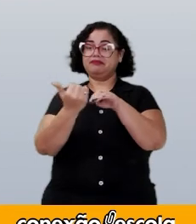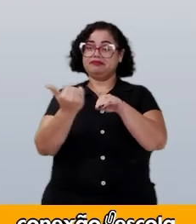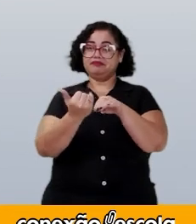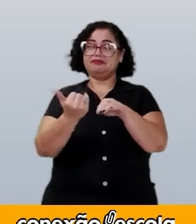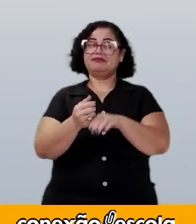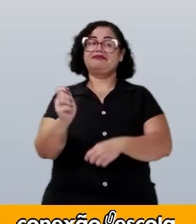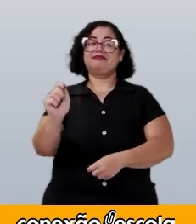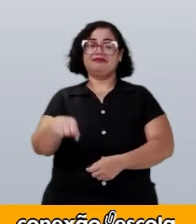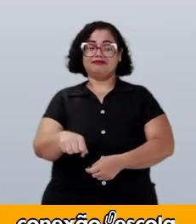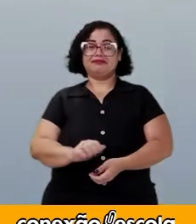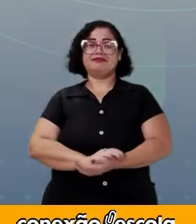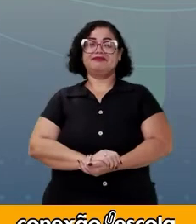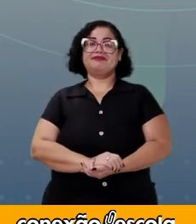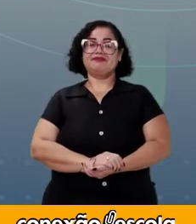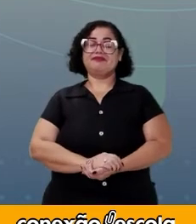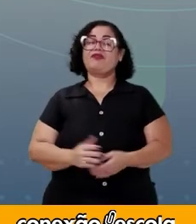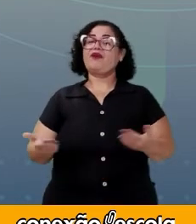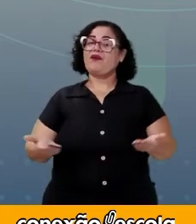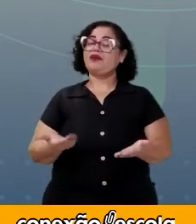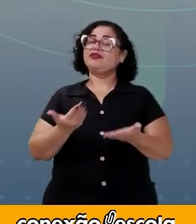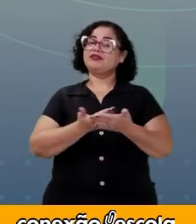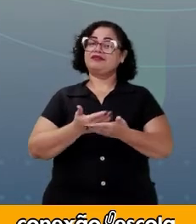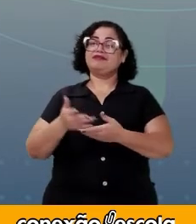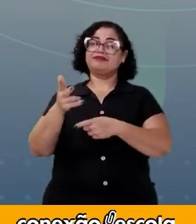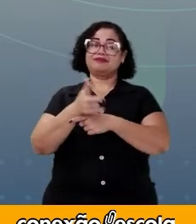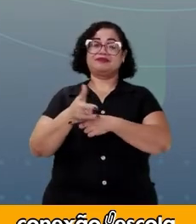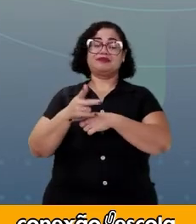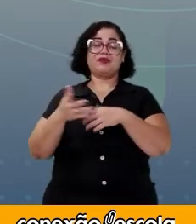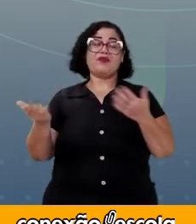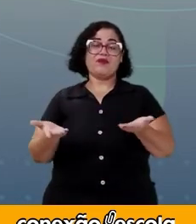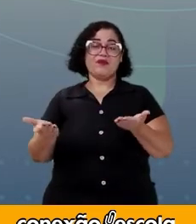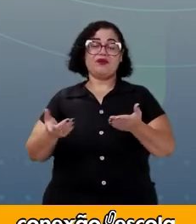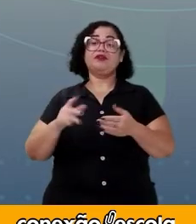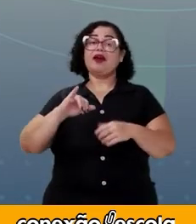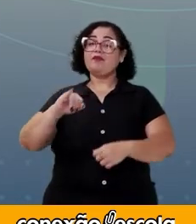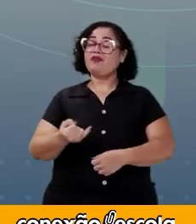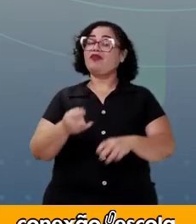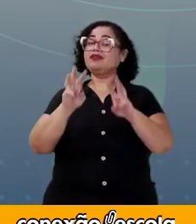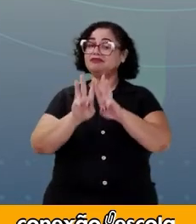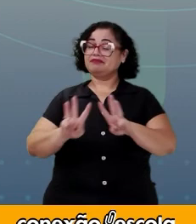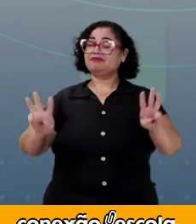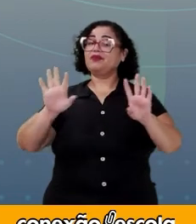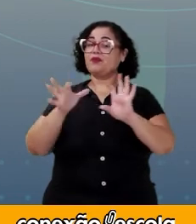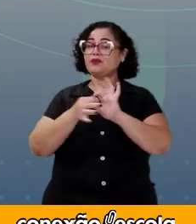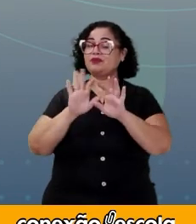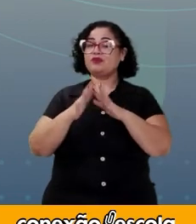equivalentes. Pessoal, essa foi a videoaula de hoje. Acessem o portal